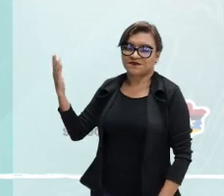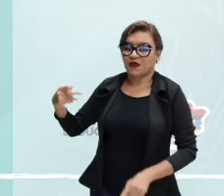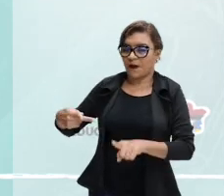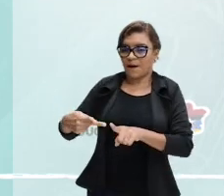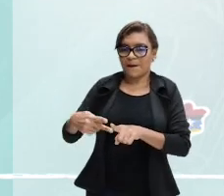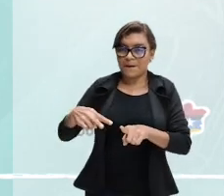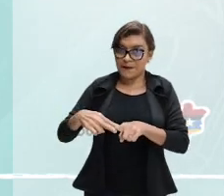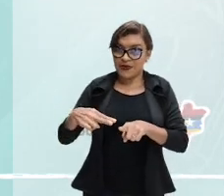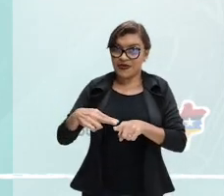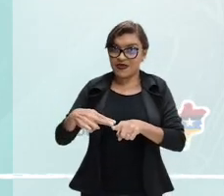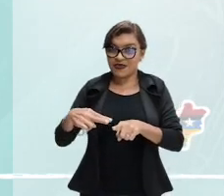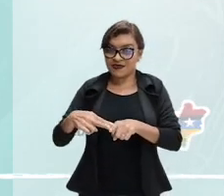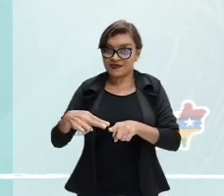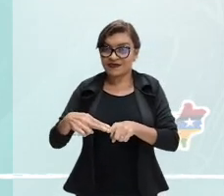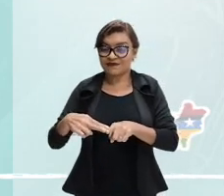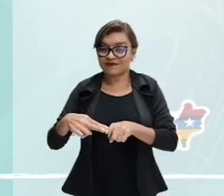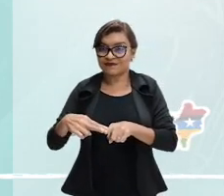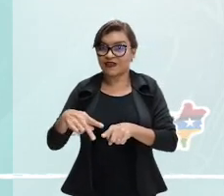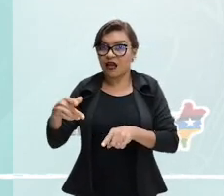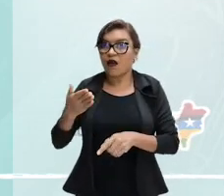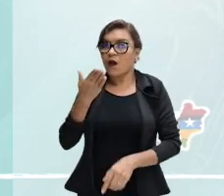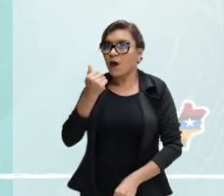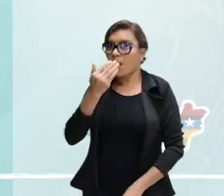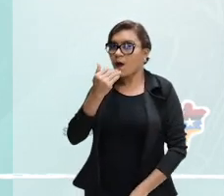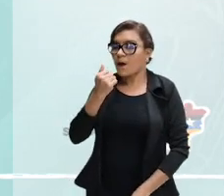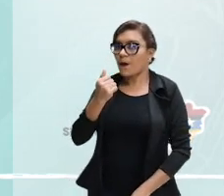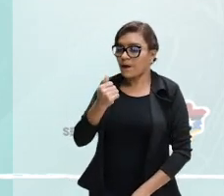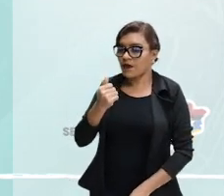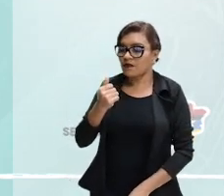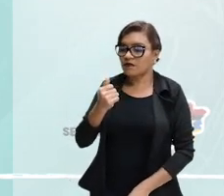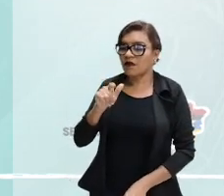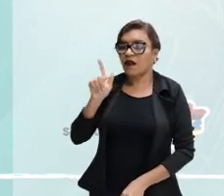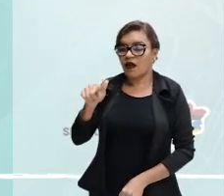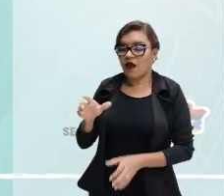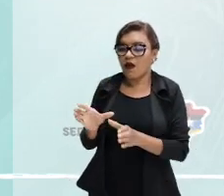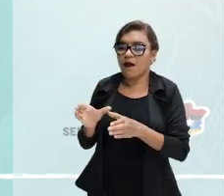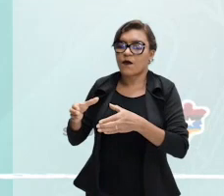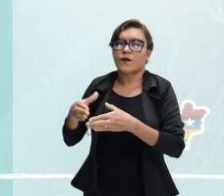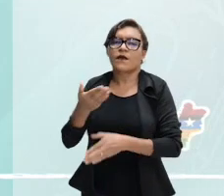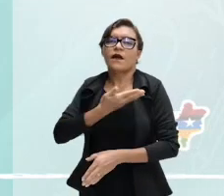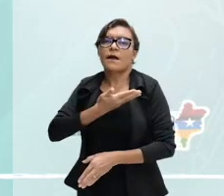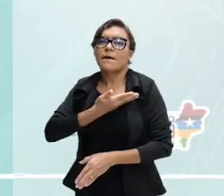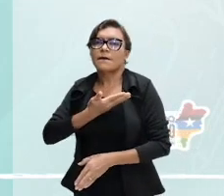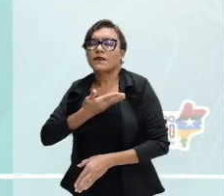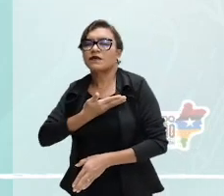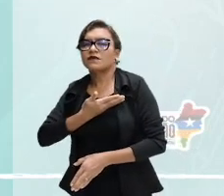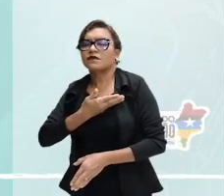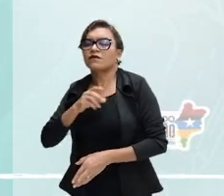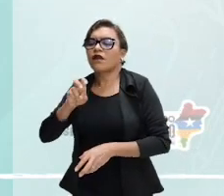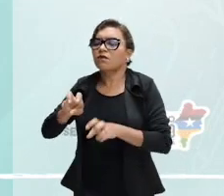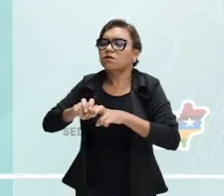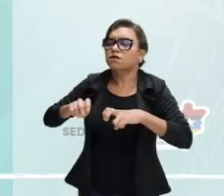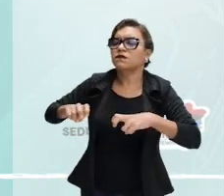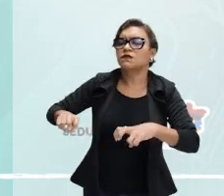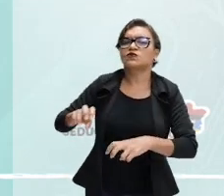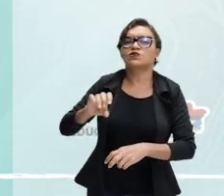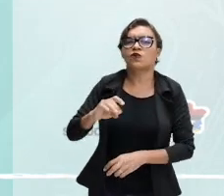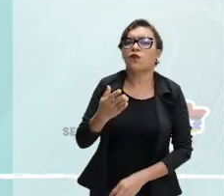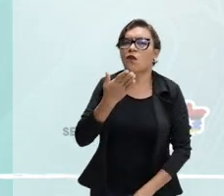pizza. Existe também uma porcentagem. Se você tem seu grupo de amigos, sua roda de amigos, ela é composta